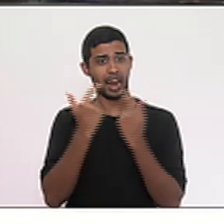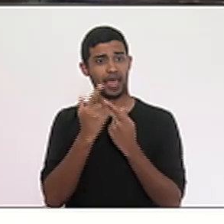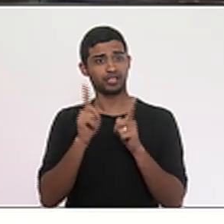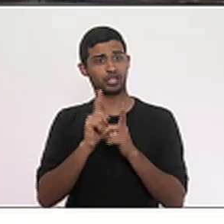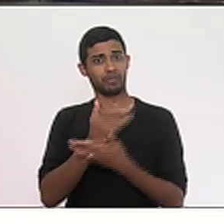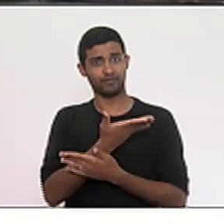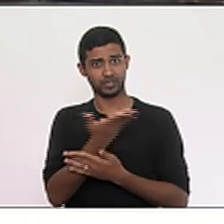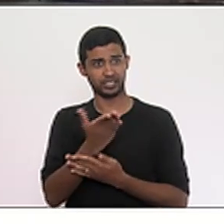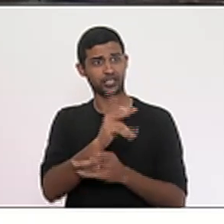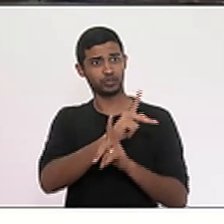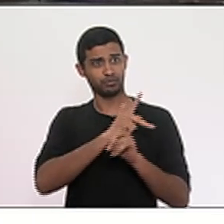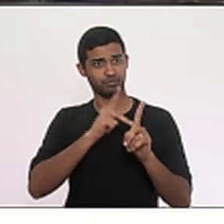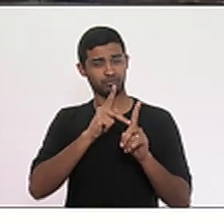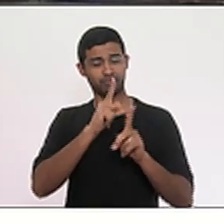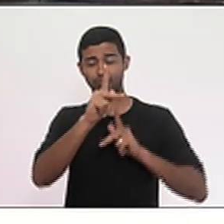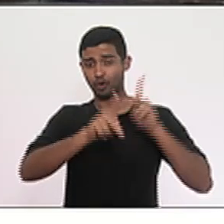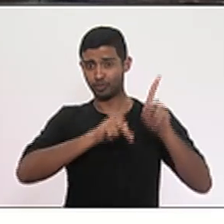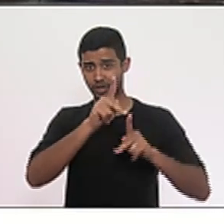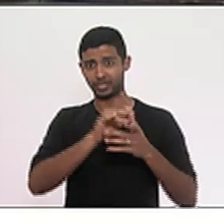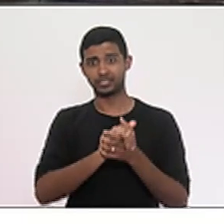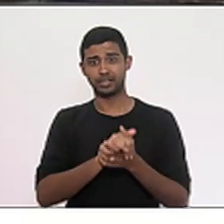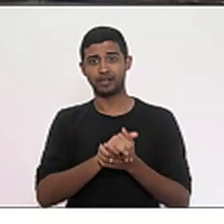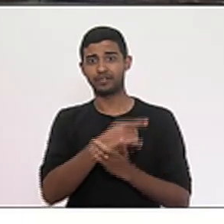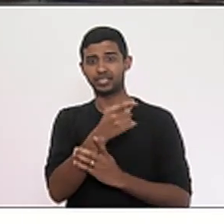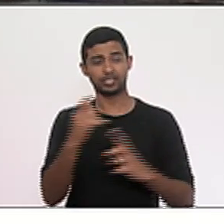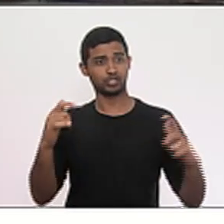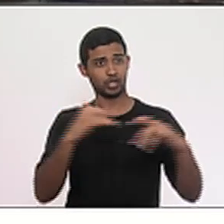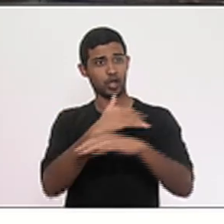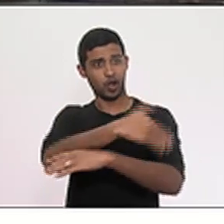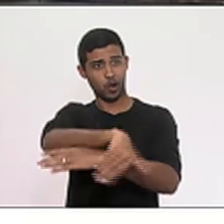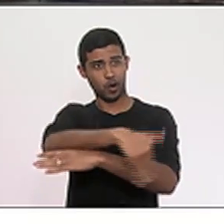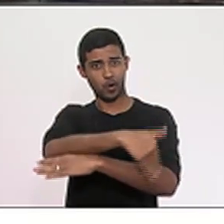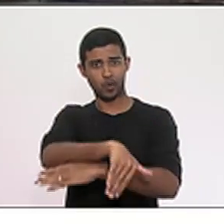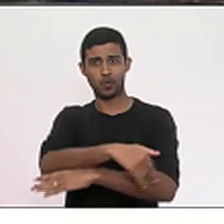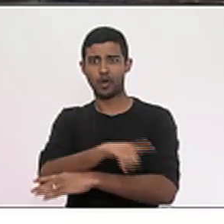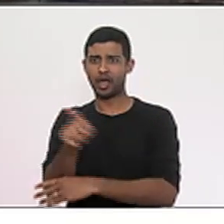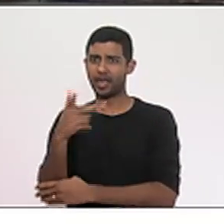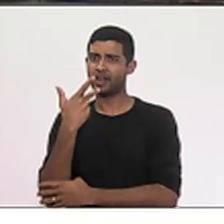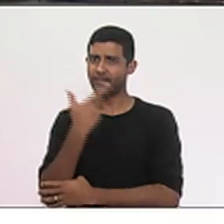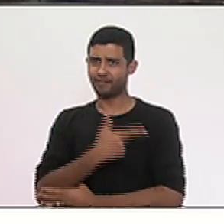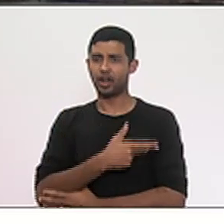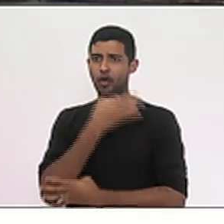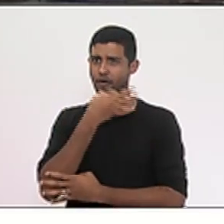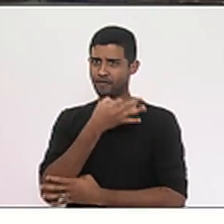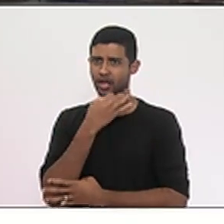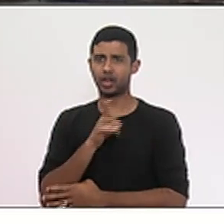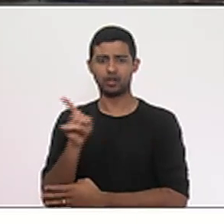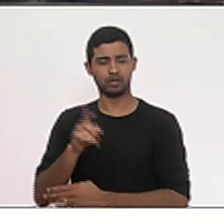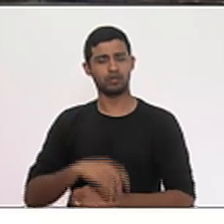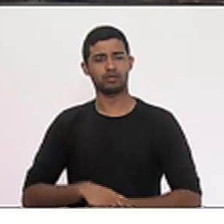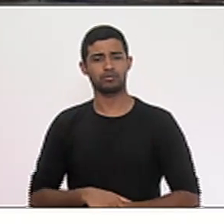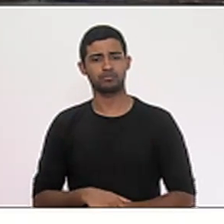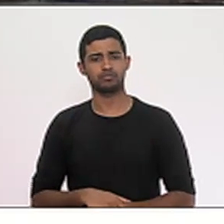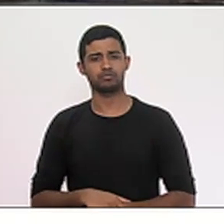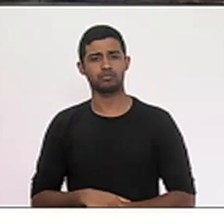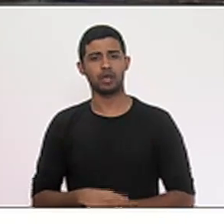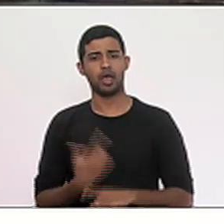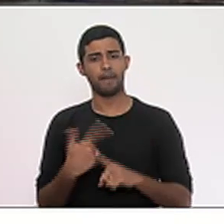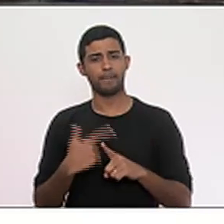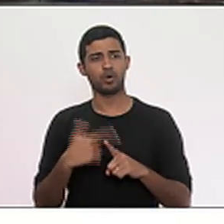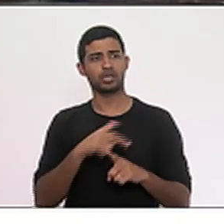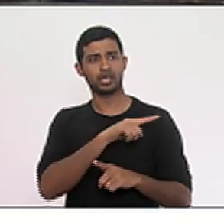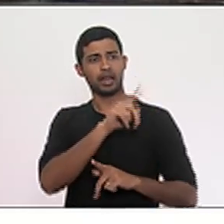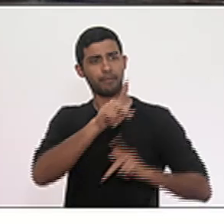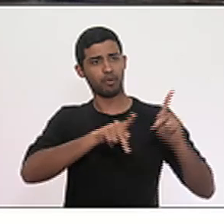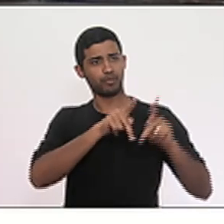do SEDAIano na rua, essa posição dele, porque a população